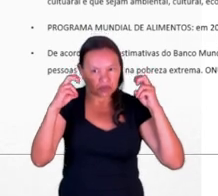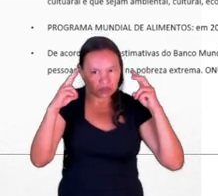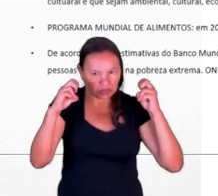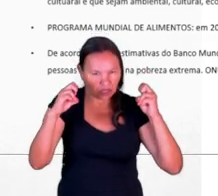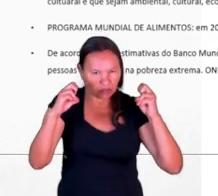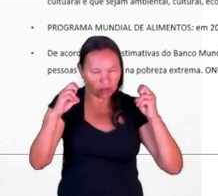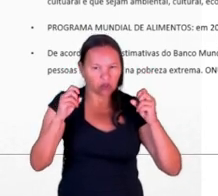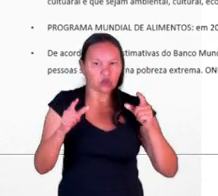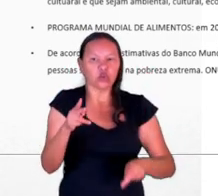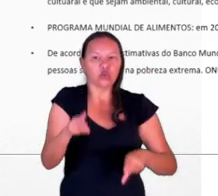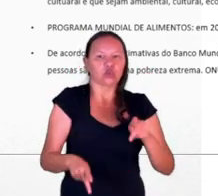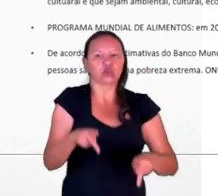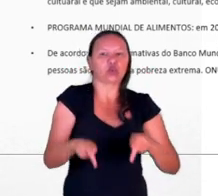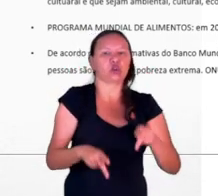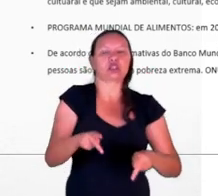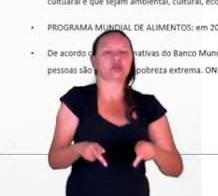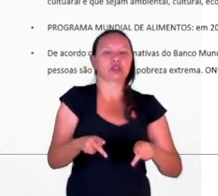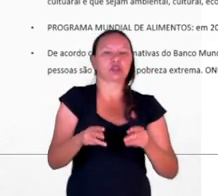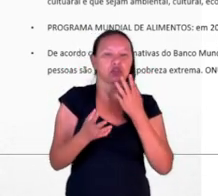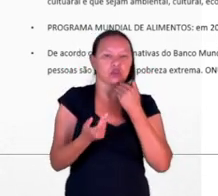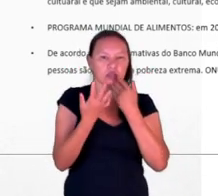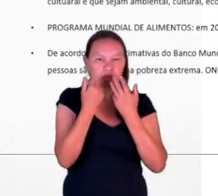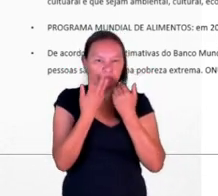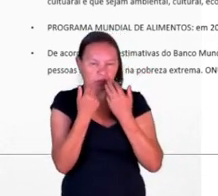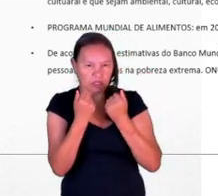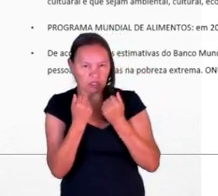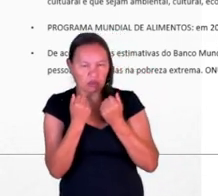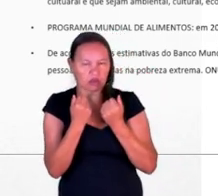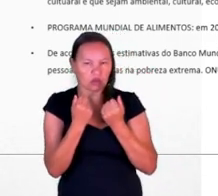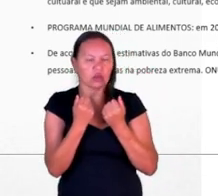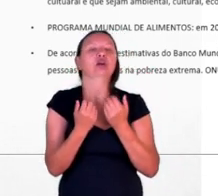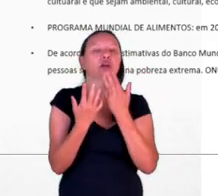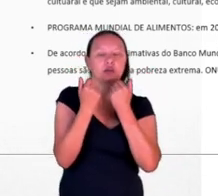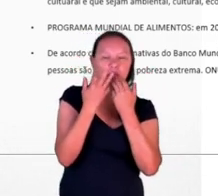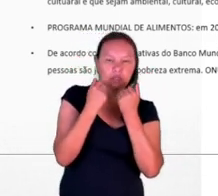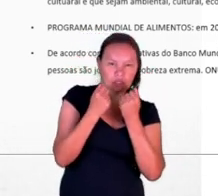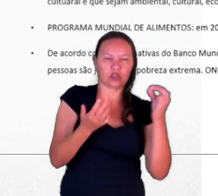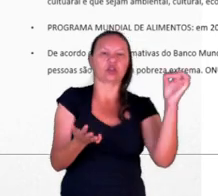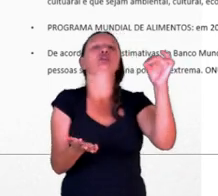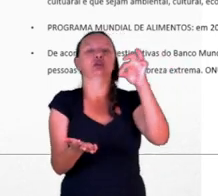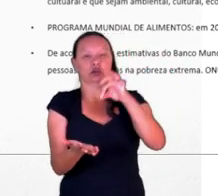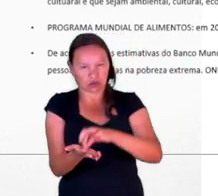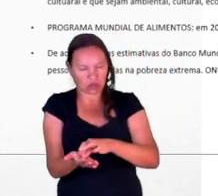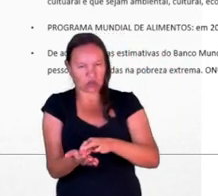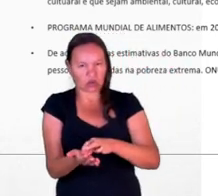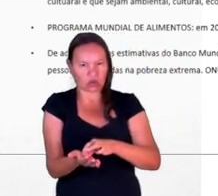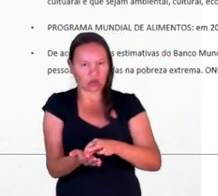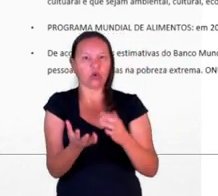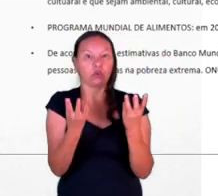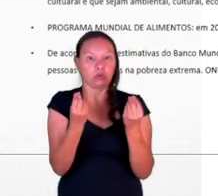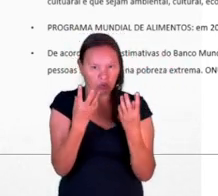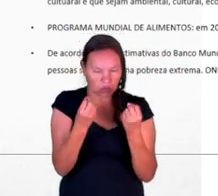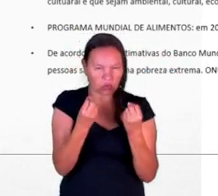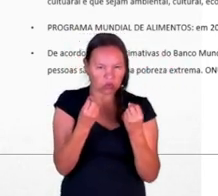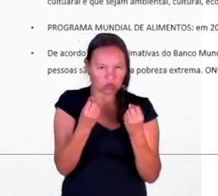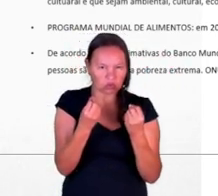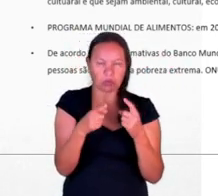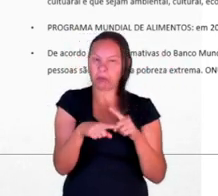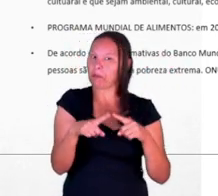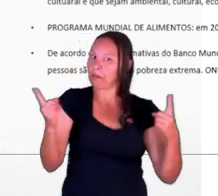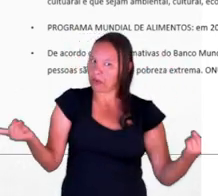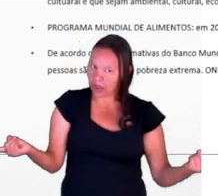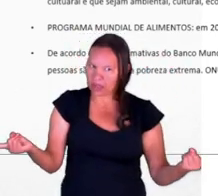acesso regular e permanente a alimentos de qualidade em quantidade suficiente sem comprometer o